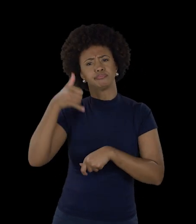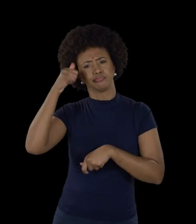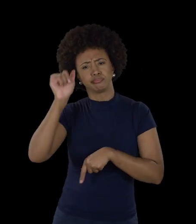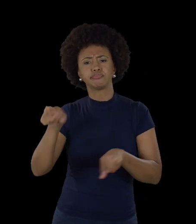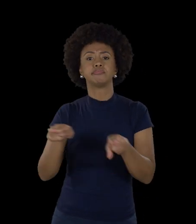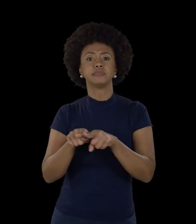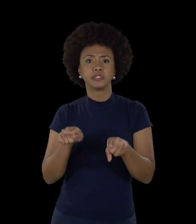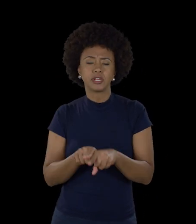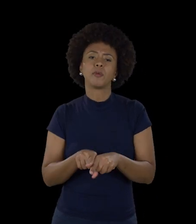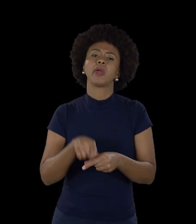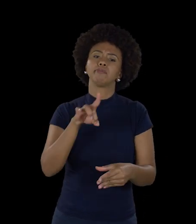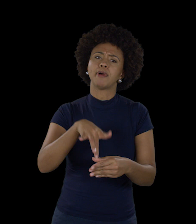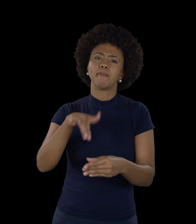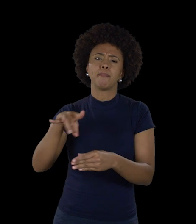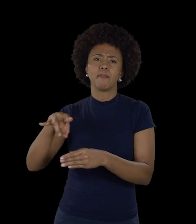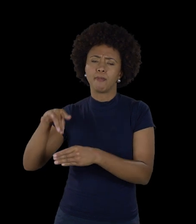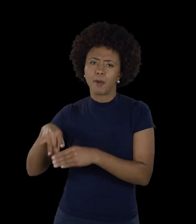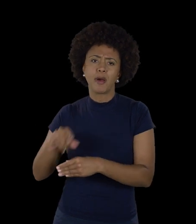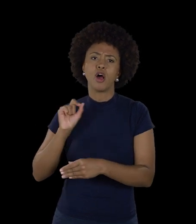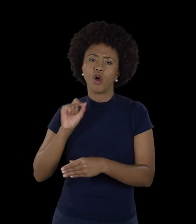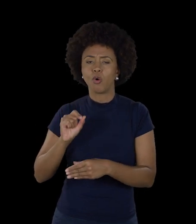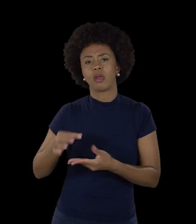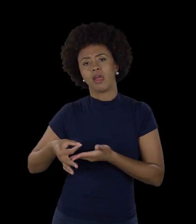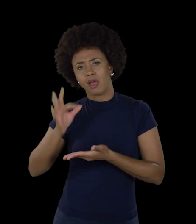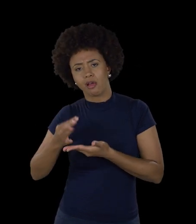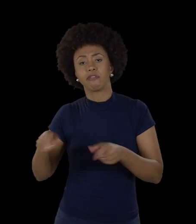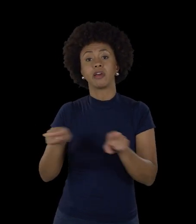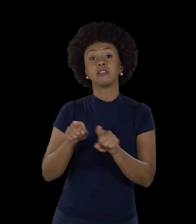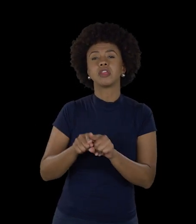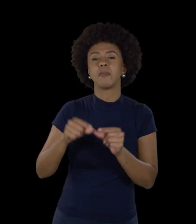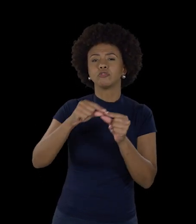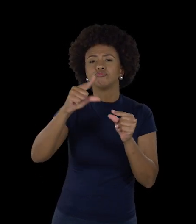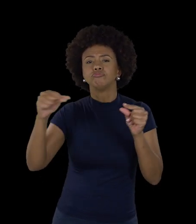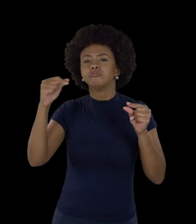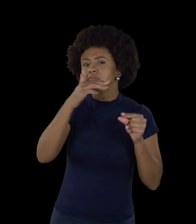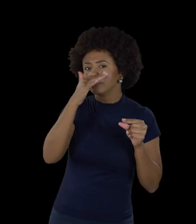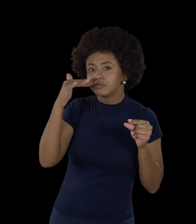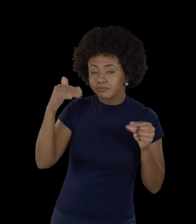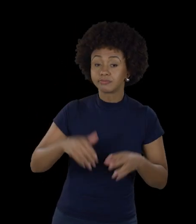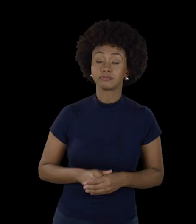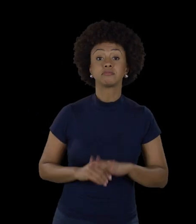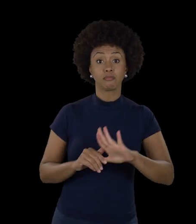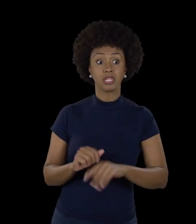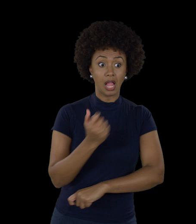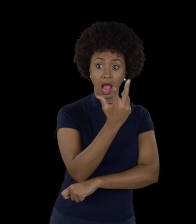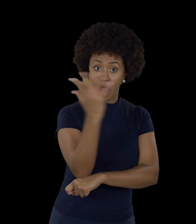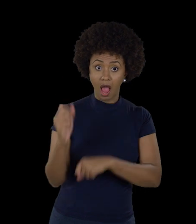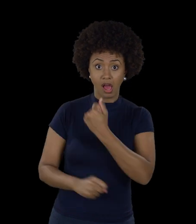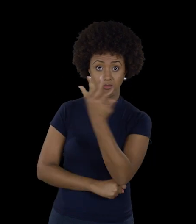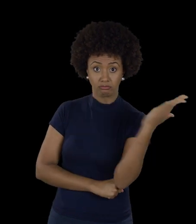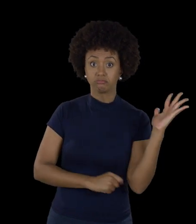pecuária extensiva e da monocultura, sobretudo café e eucalipto. Mas essa mesma mata tem